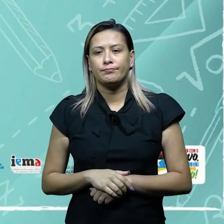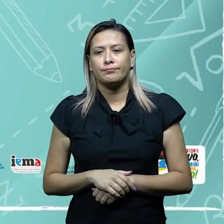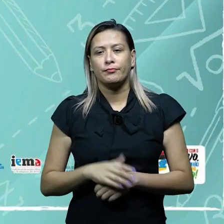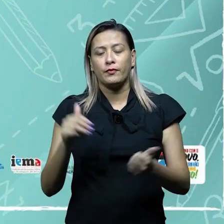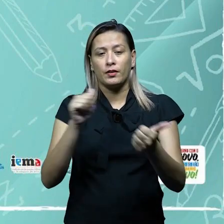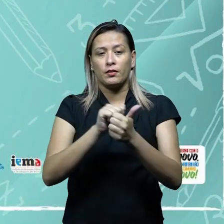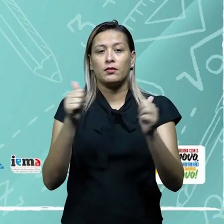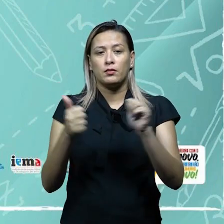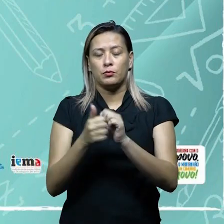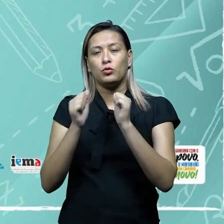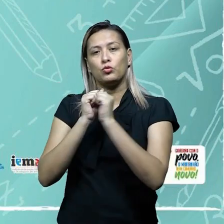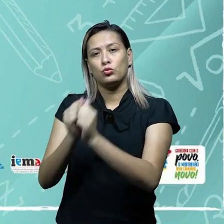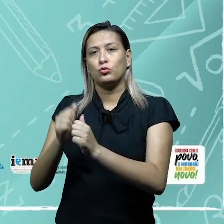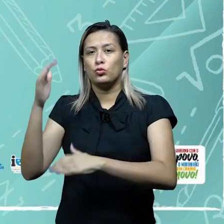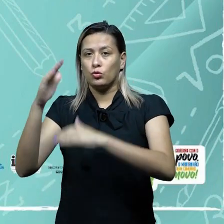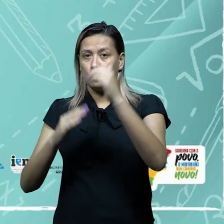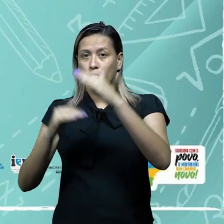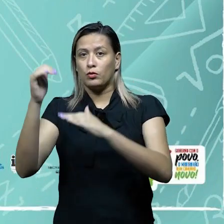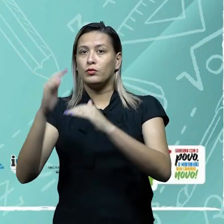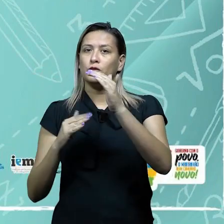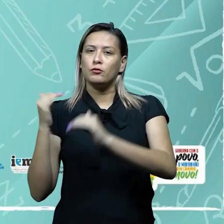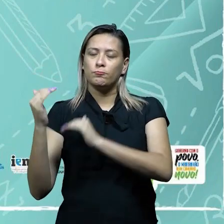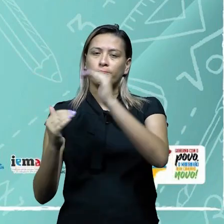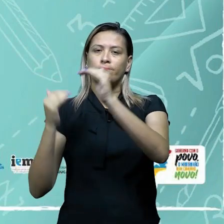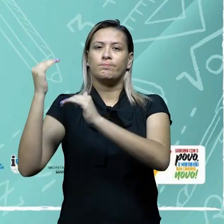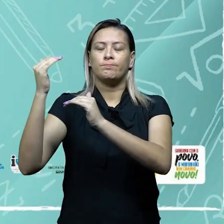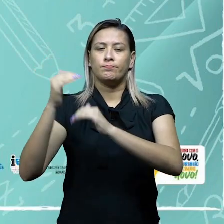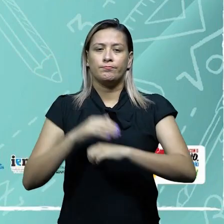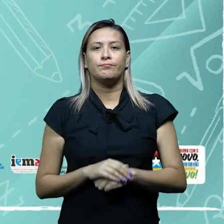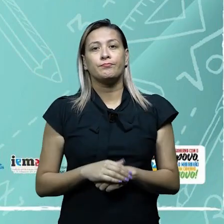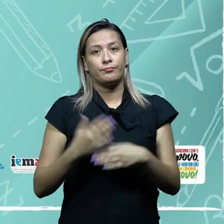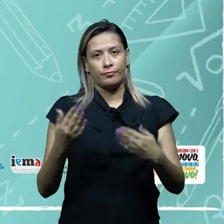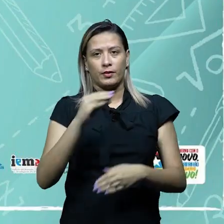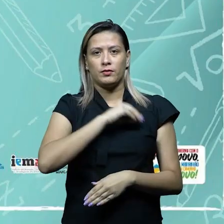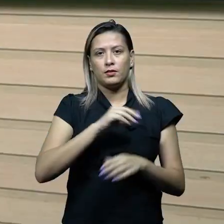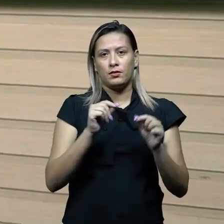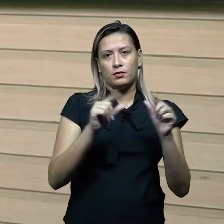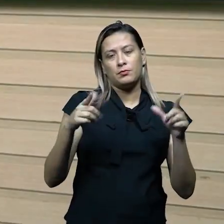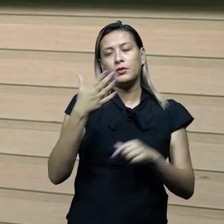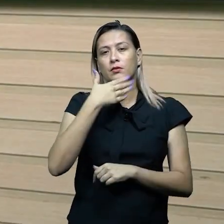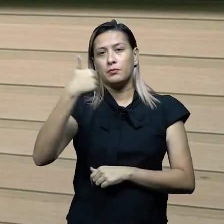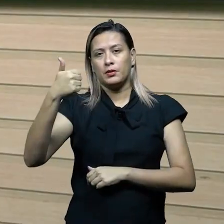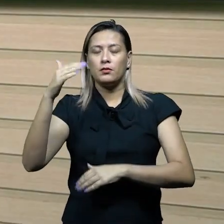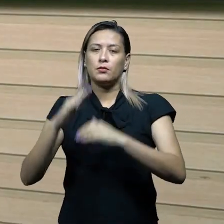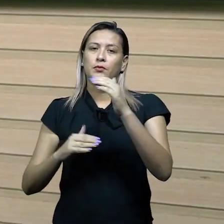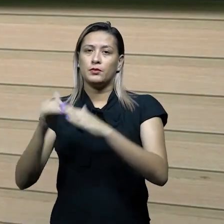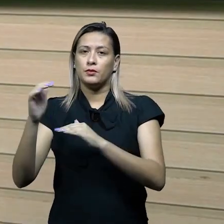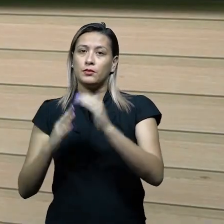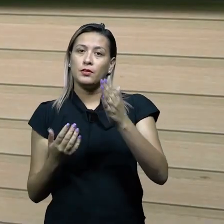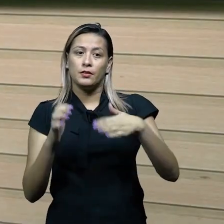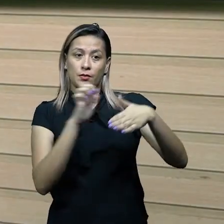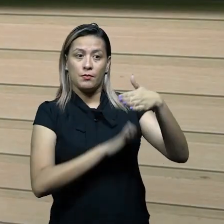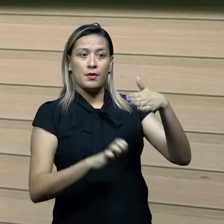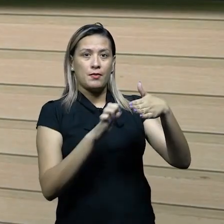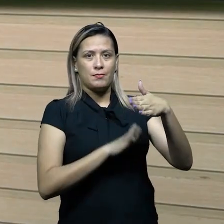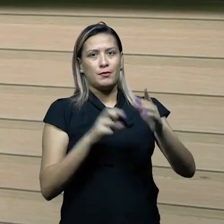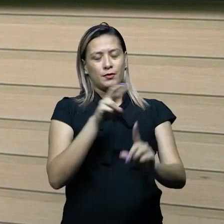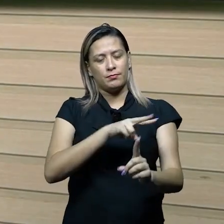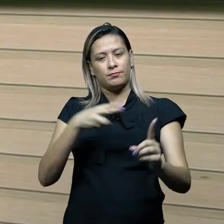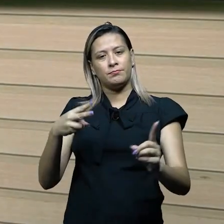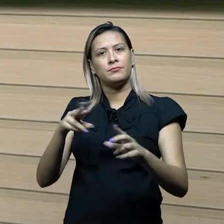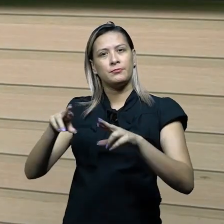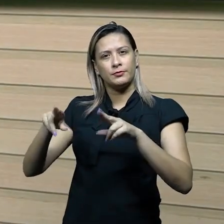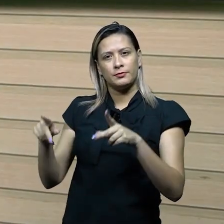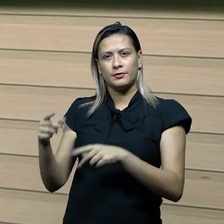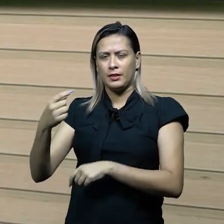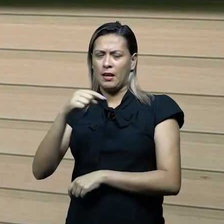é esse, é aumentar o salário, adaptando com o crescimento profissional. Então, eu aumento meu salário e melhoro profissionalmente. A